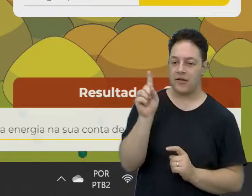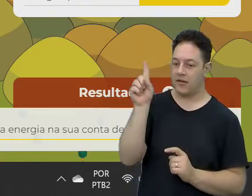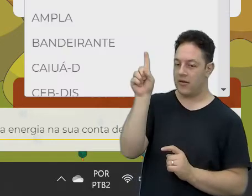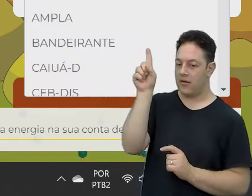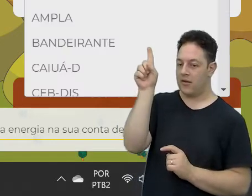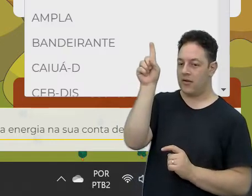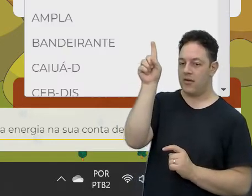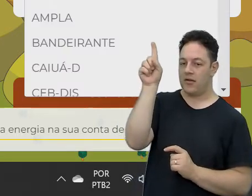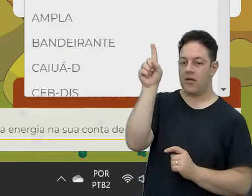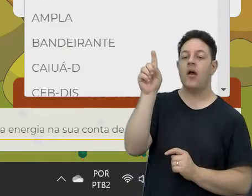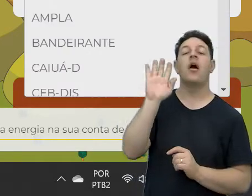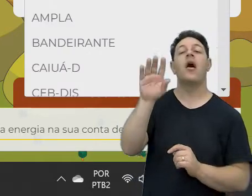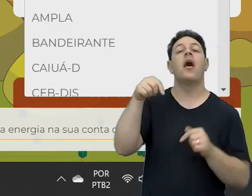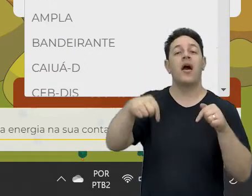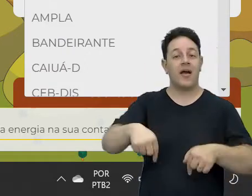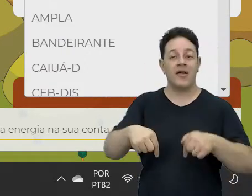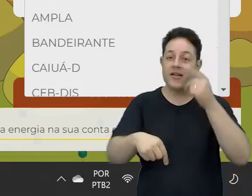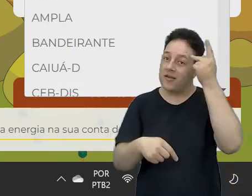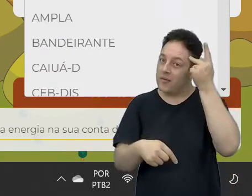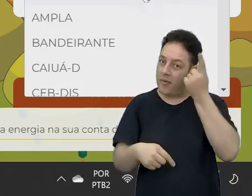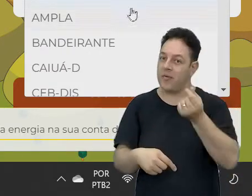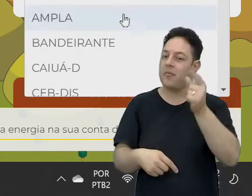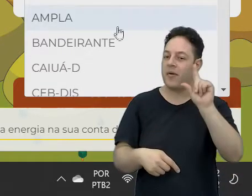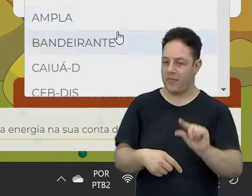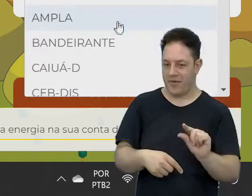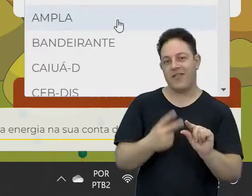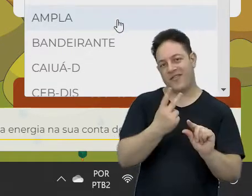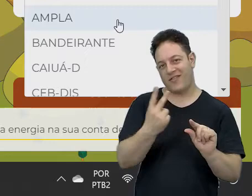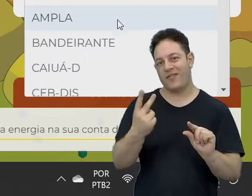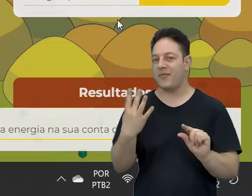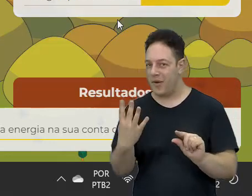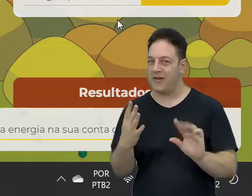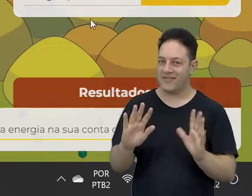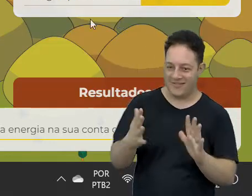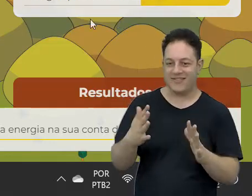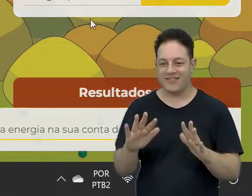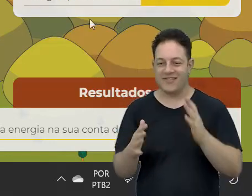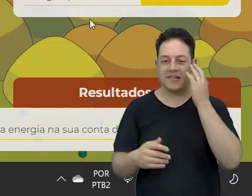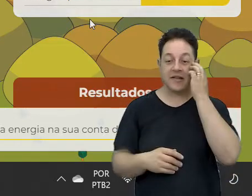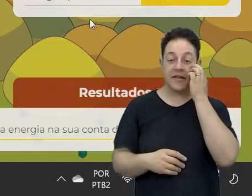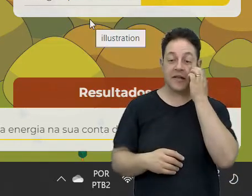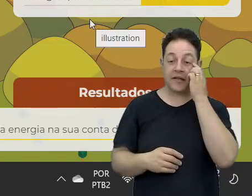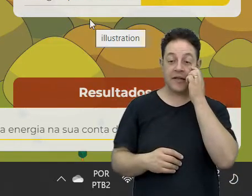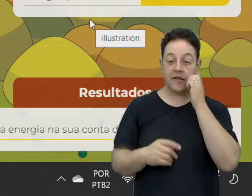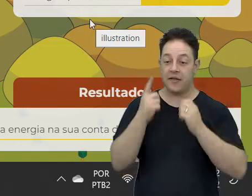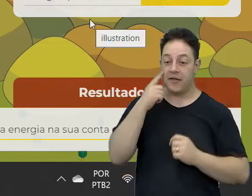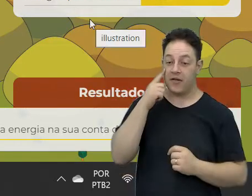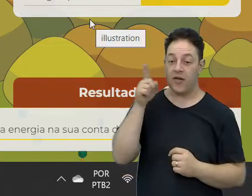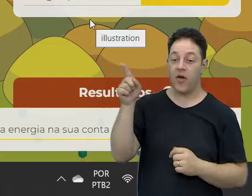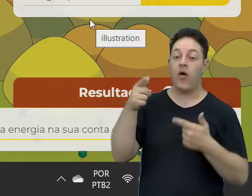R$236,04. Enquanto que a Eletropaulo está cobrando mais barato. 224, é um pouquinho mais barato. É um Vamos ver pouquinho essa mais ampla, barato. por exemplo.